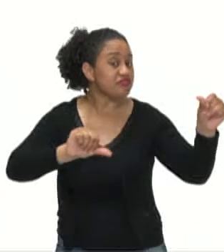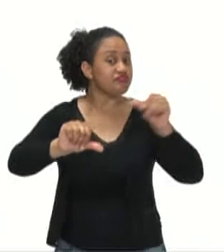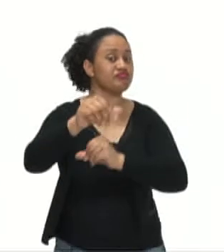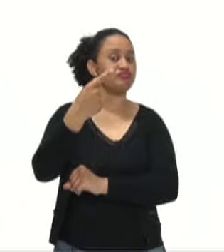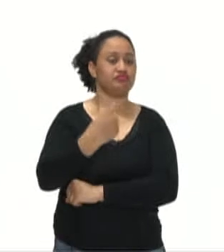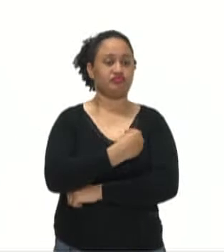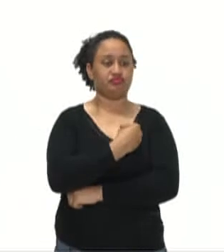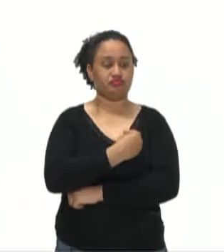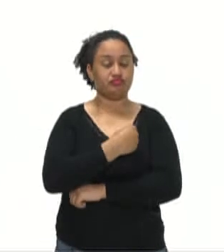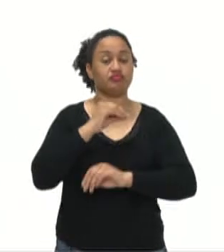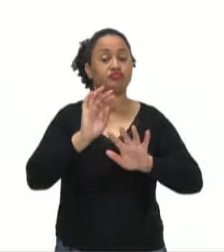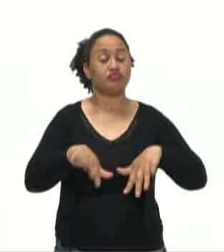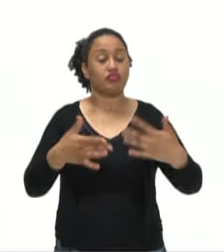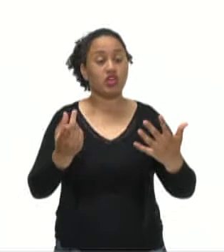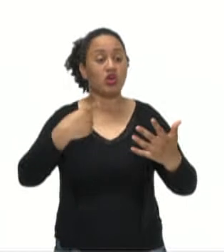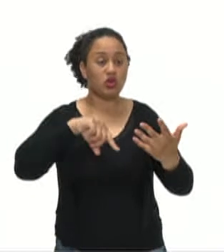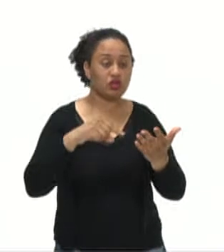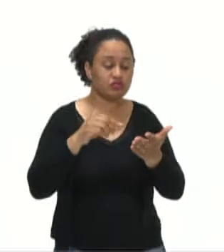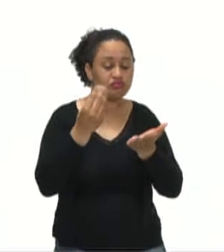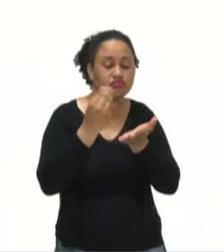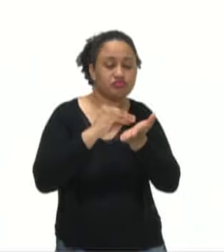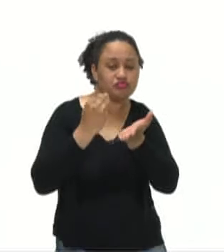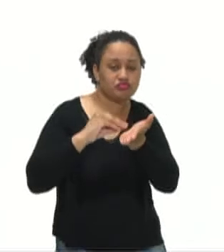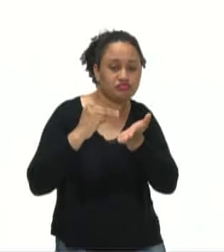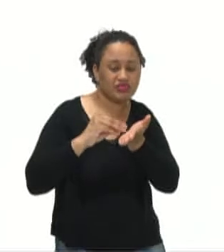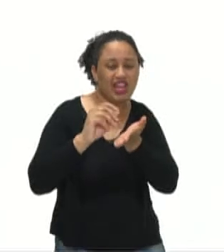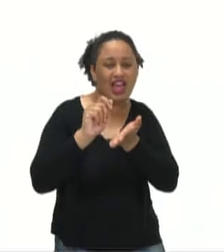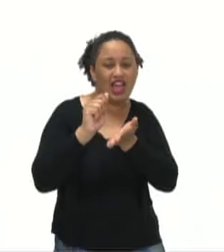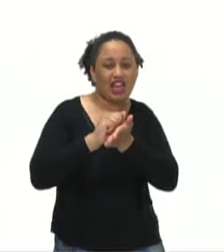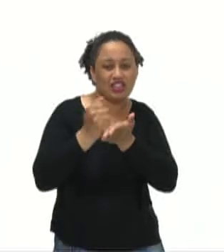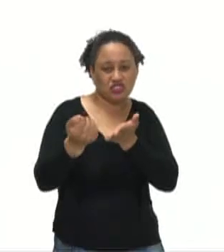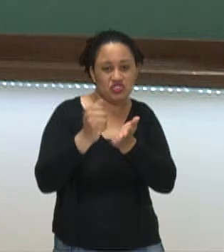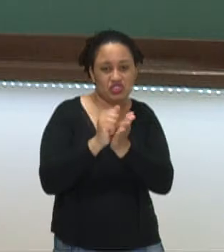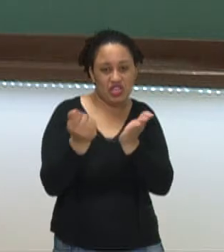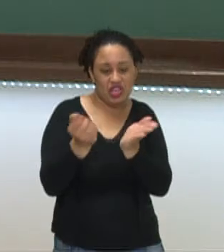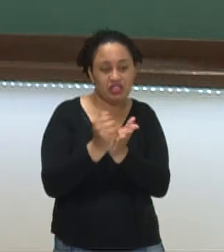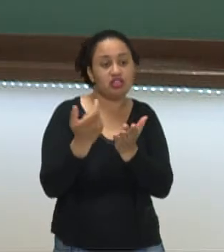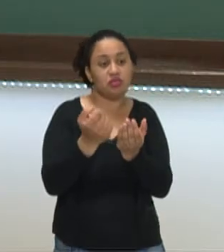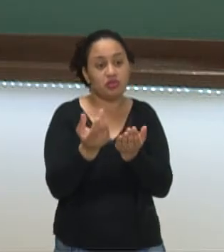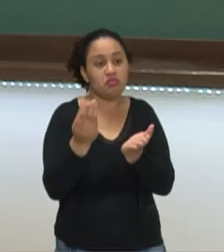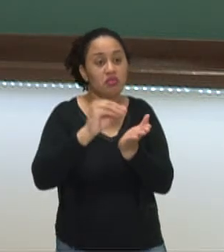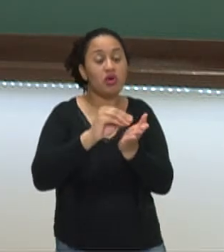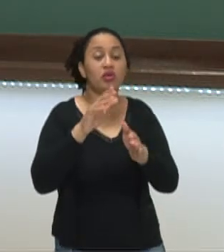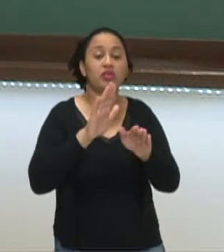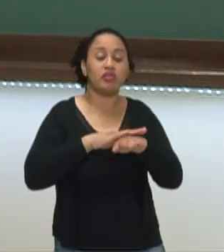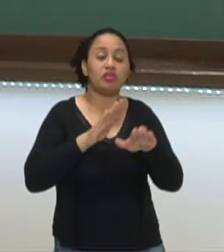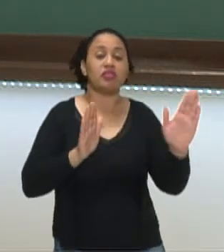Portanto, dentro da nossa agenda, precisamos destacar um tempo para estudar, para aprender.